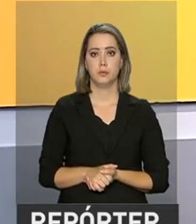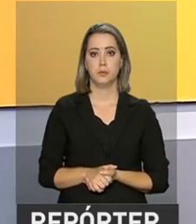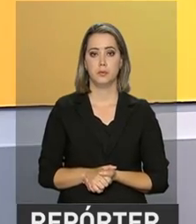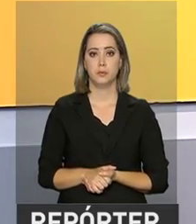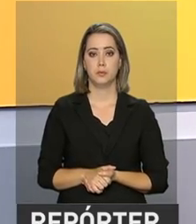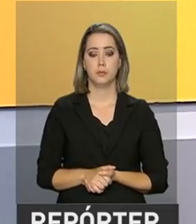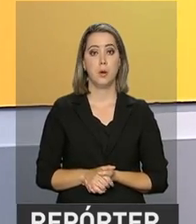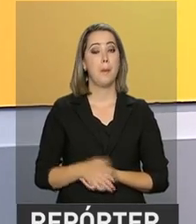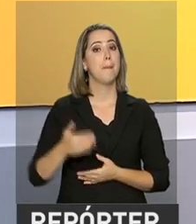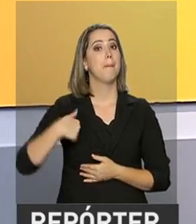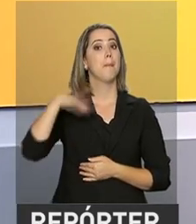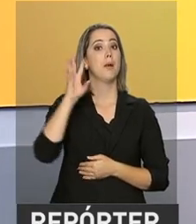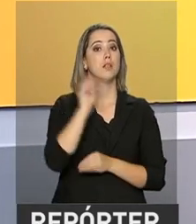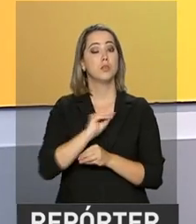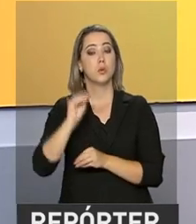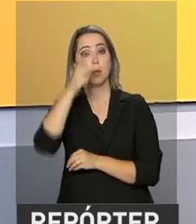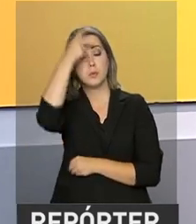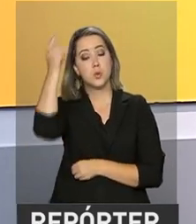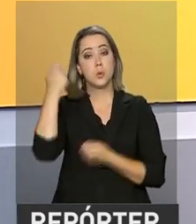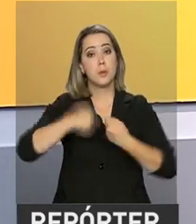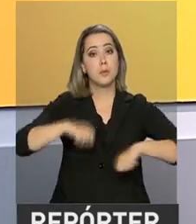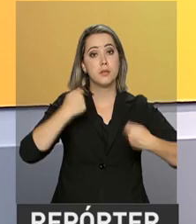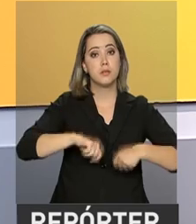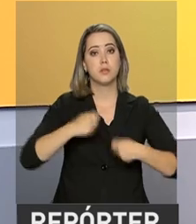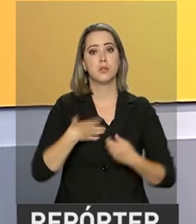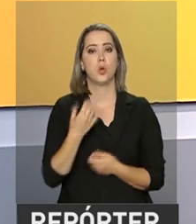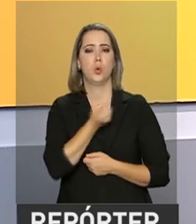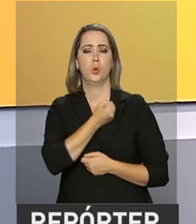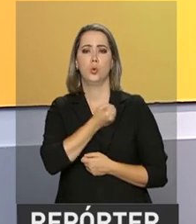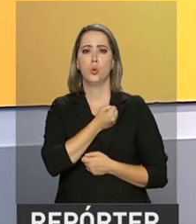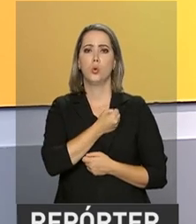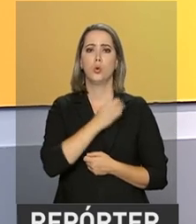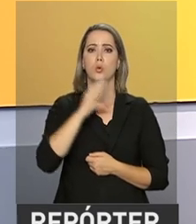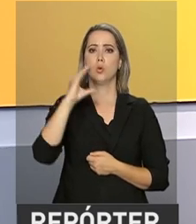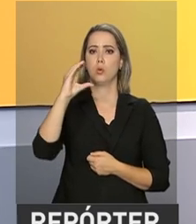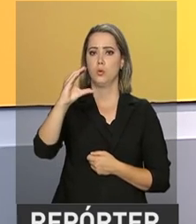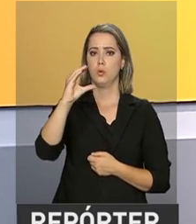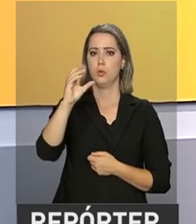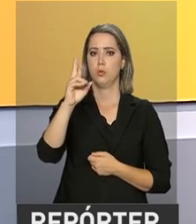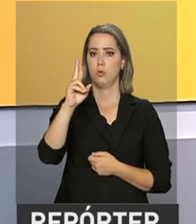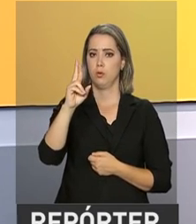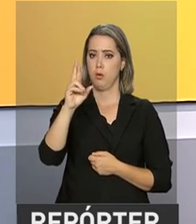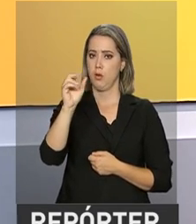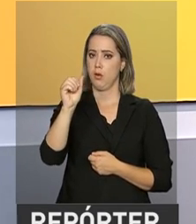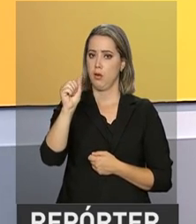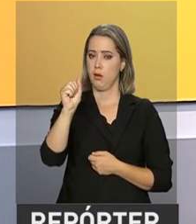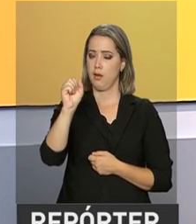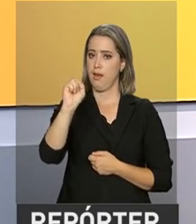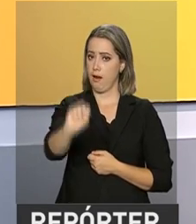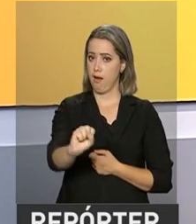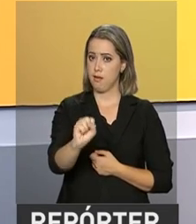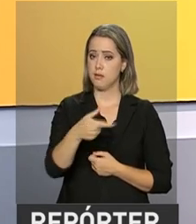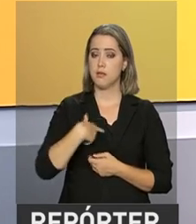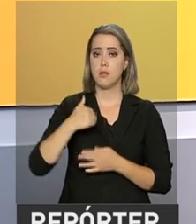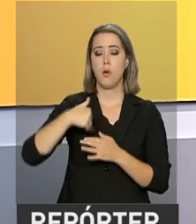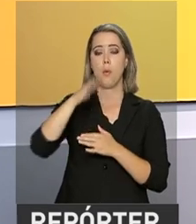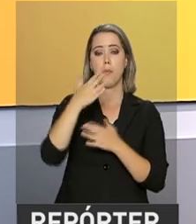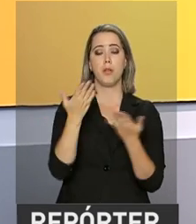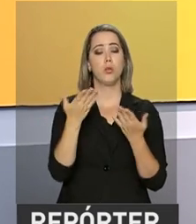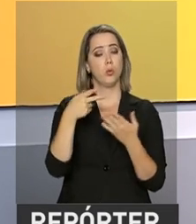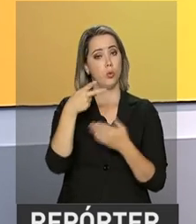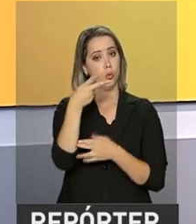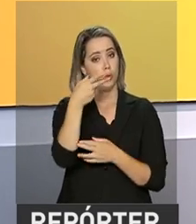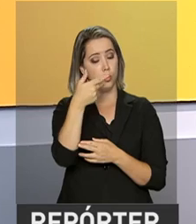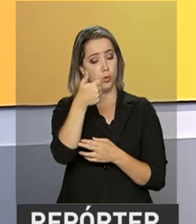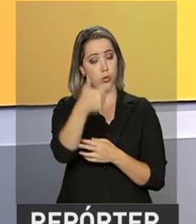e mais atendimento para quem precisa o o número do de centros de referência de assistência social aumentou em